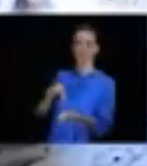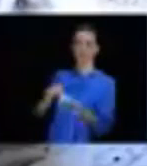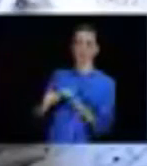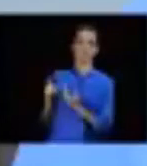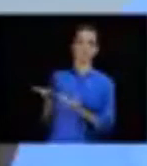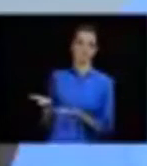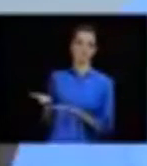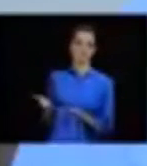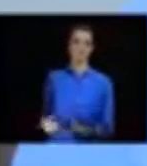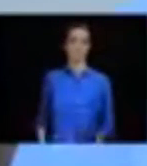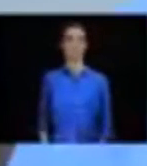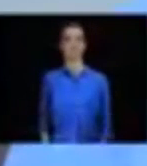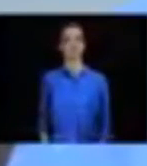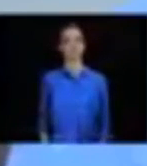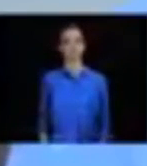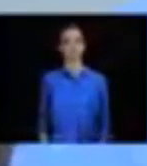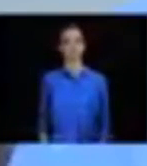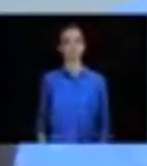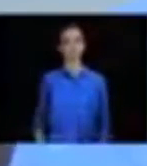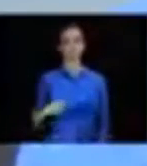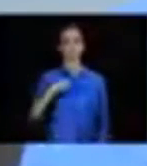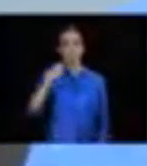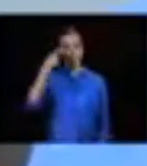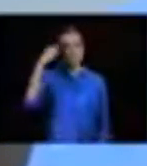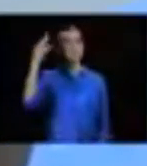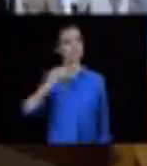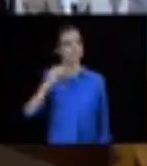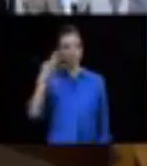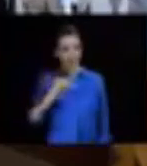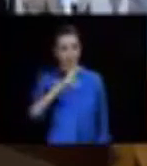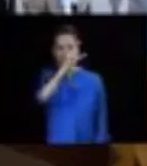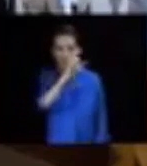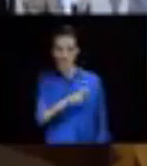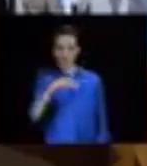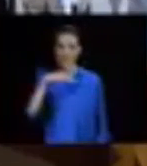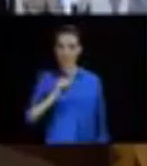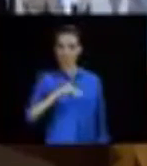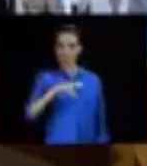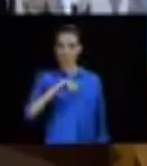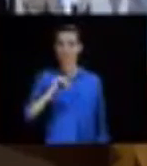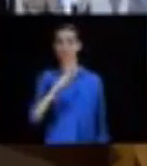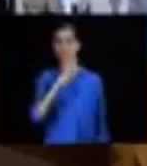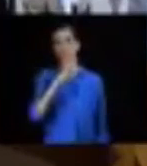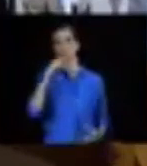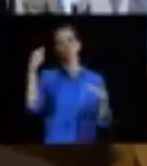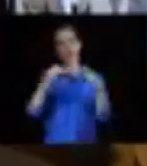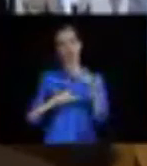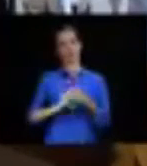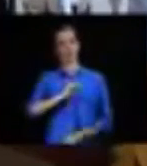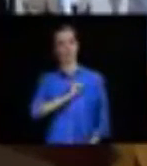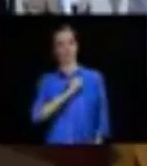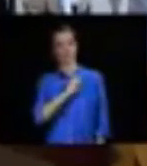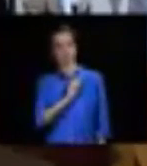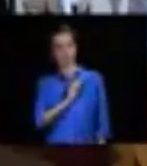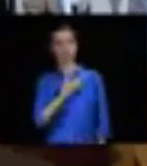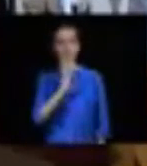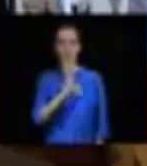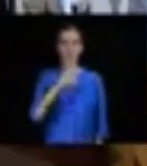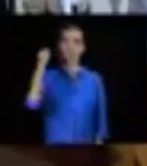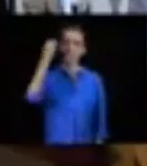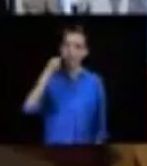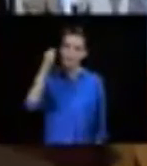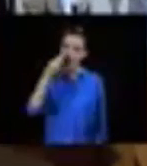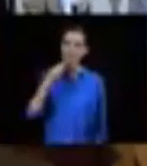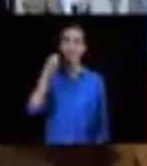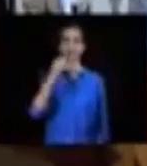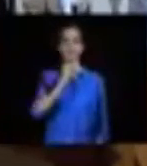filho. Né? E eu tenho certeza, com todo o conhecimento que ele tem de São Gonçalo, com tudo que ele já